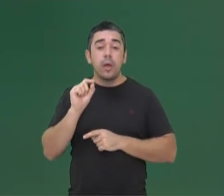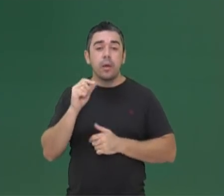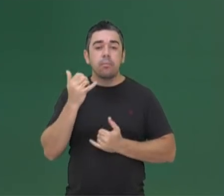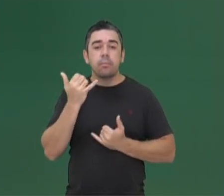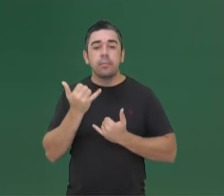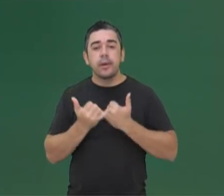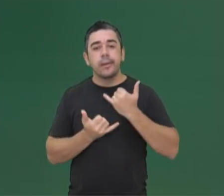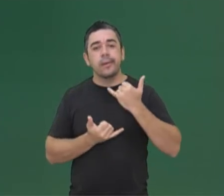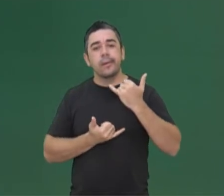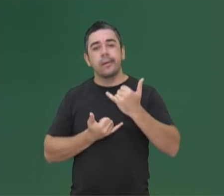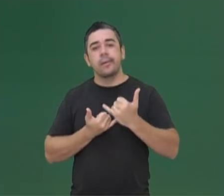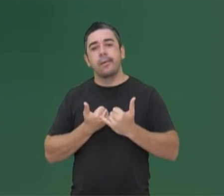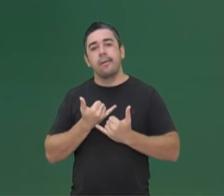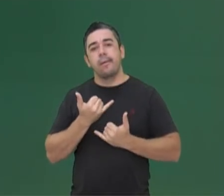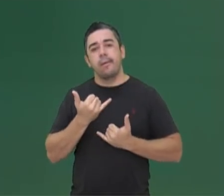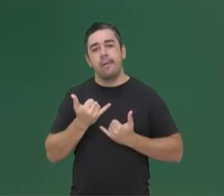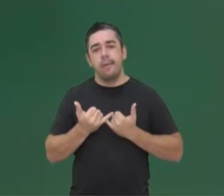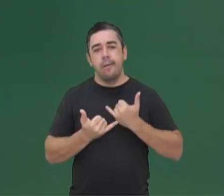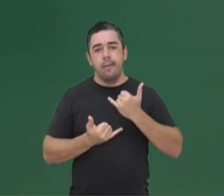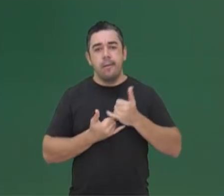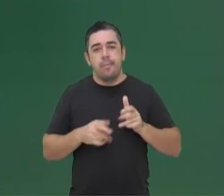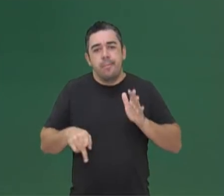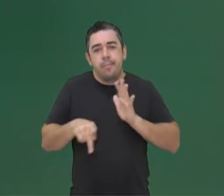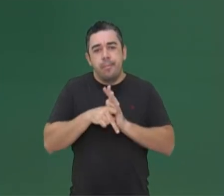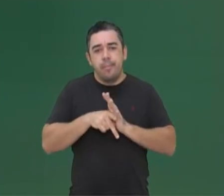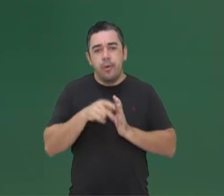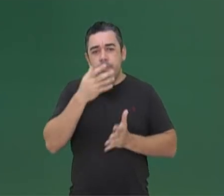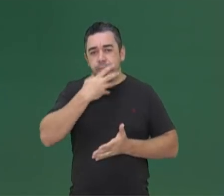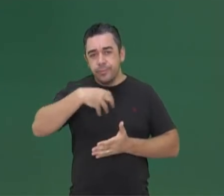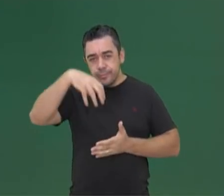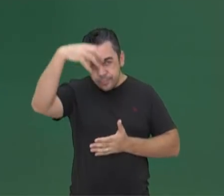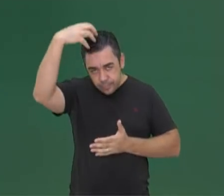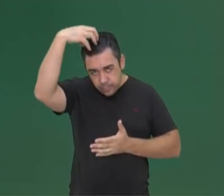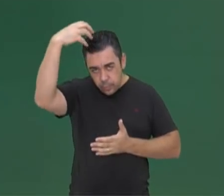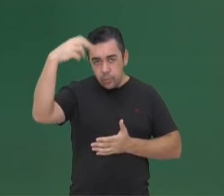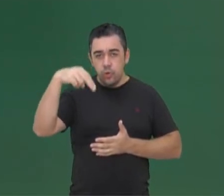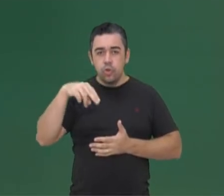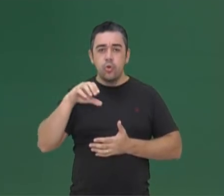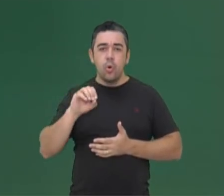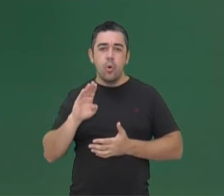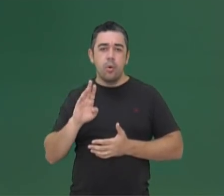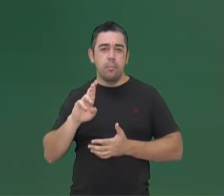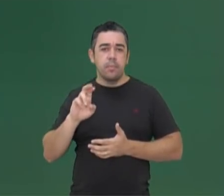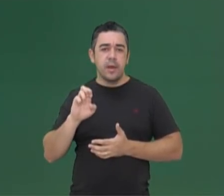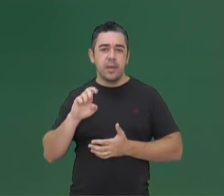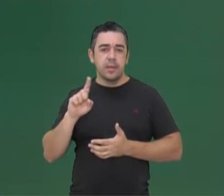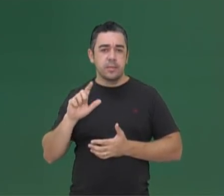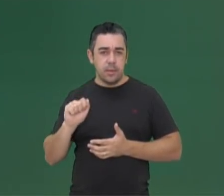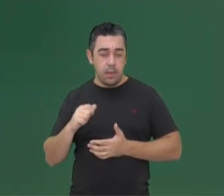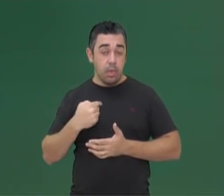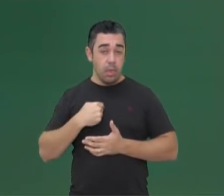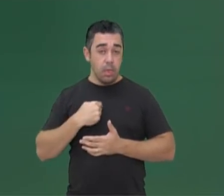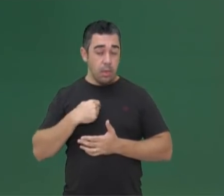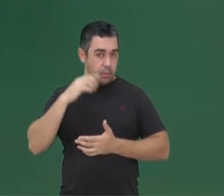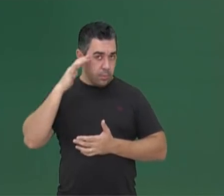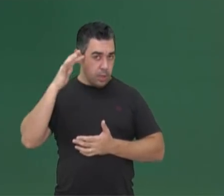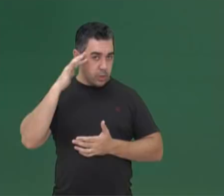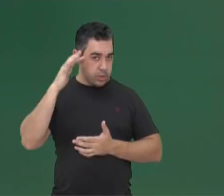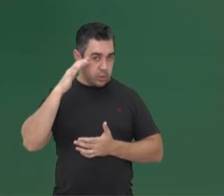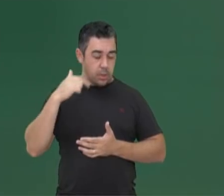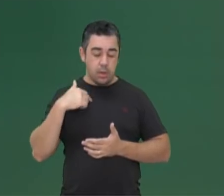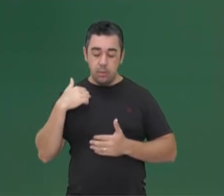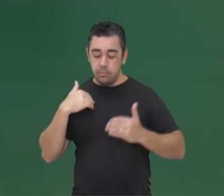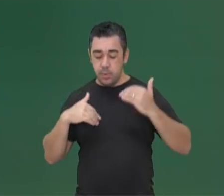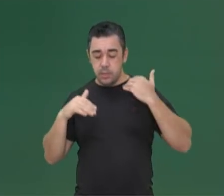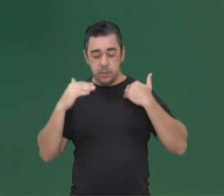para a nobreza, era mais um objeto, um brinquedo. Eu ia no jardim, por exemplo, se eu fosse um nobre, imagina o Fabiano um nobre. Eu